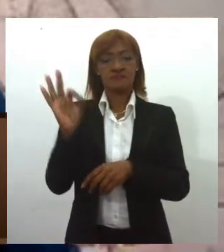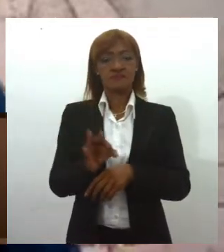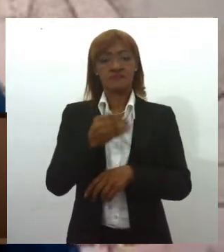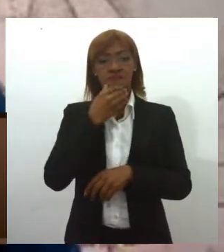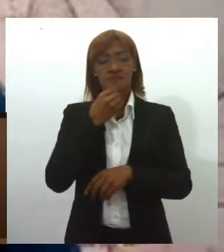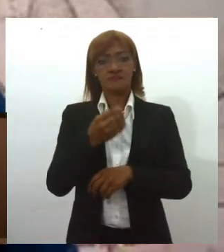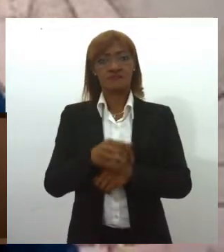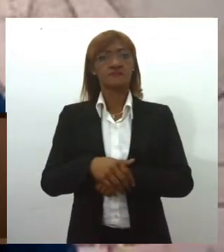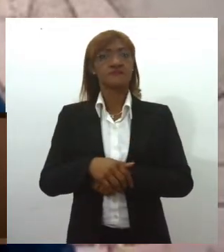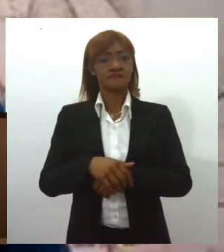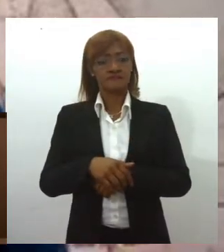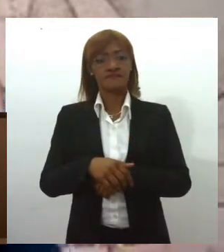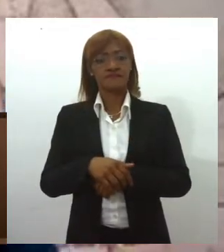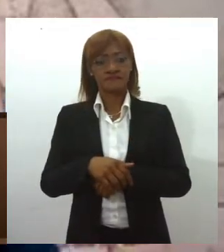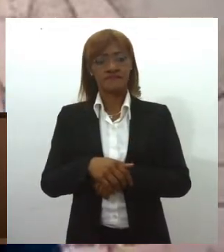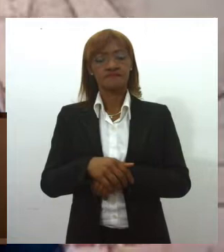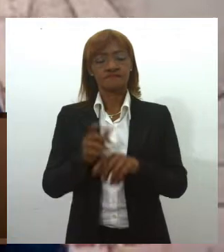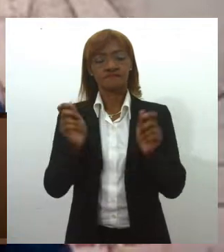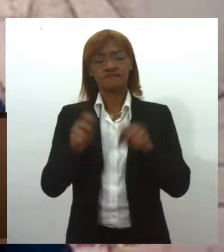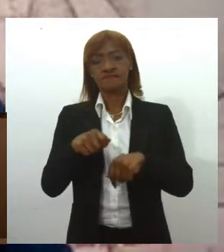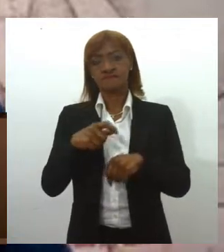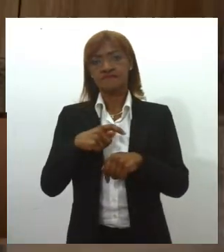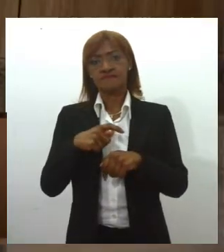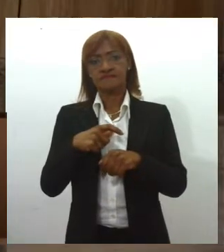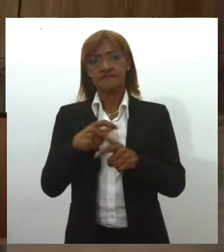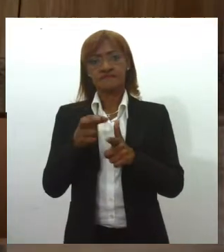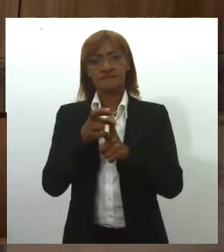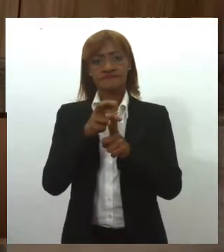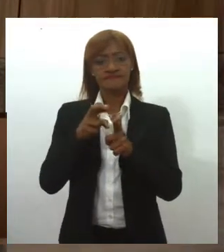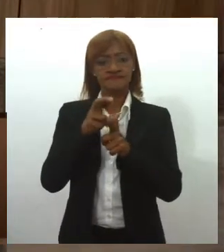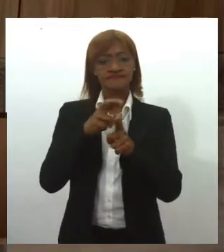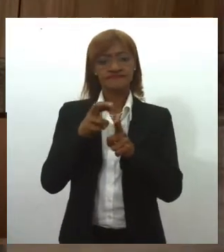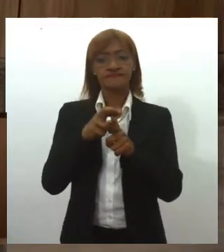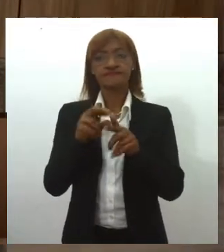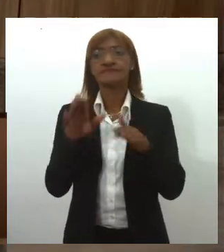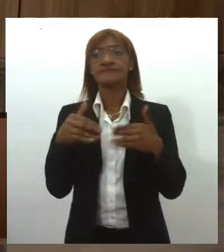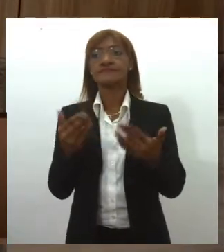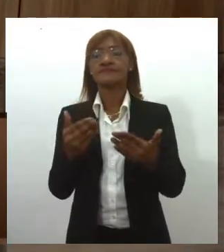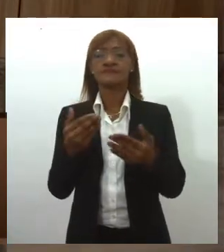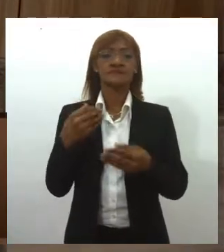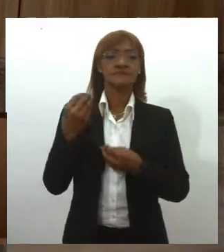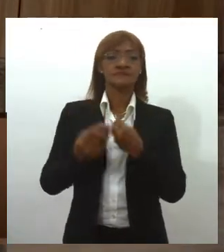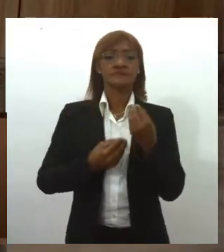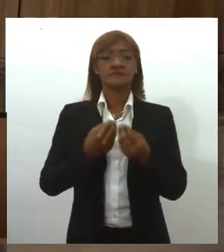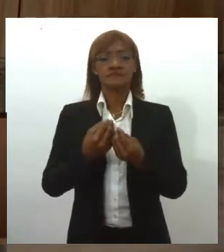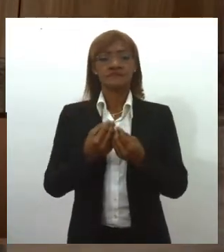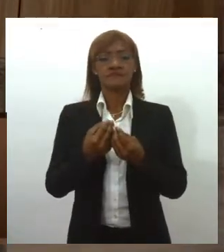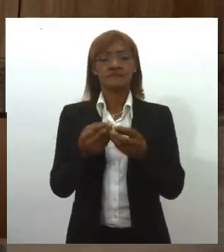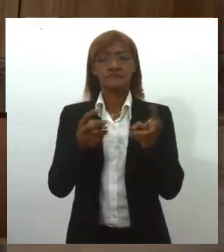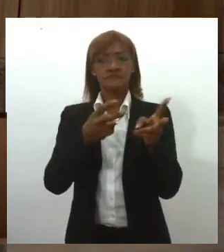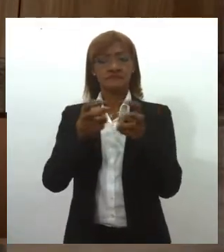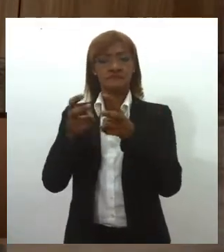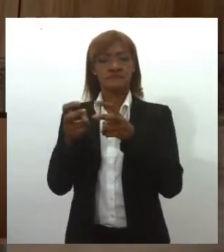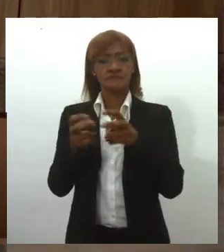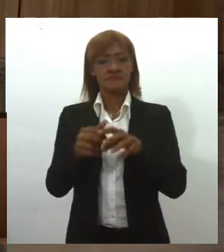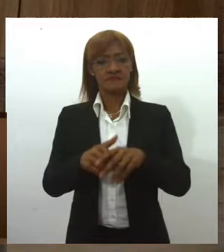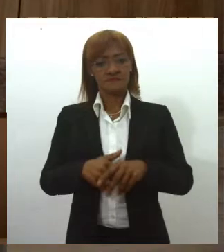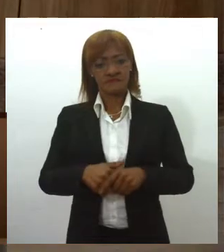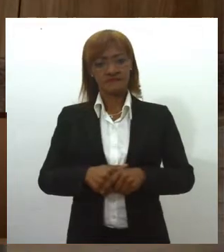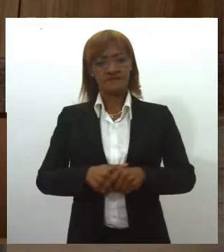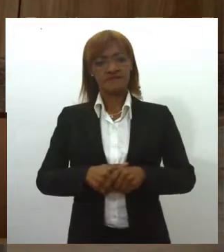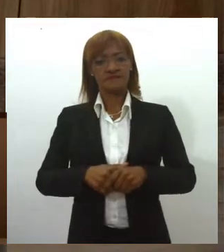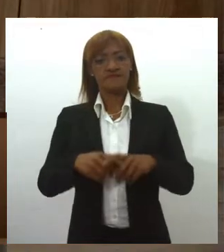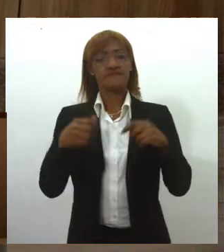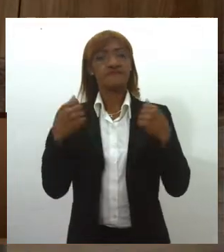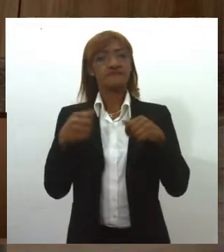idade vão desenvolver câncer de próstata. E quais são os sintomas? Como é que os homens começam a perceber que, além, claro, deveria estar